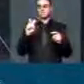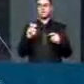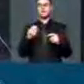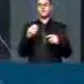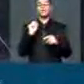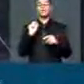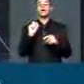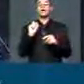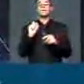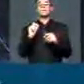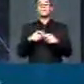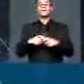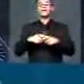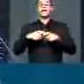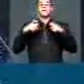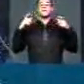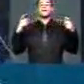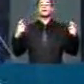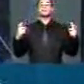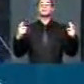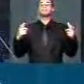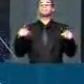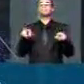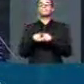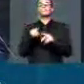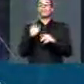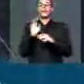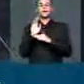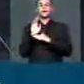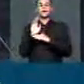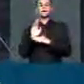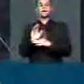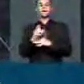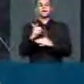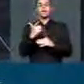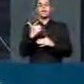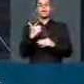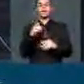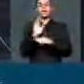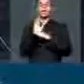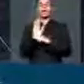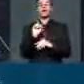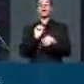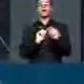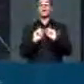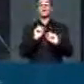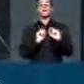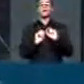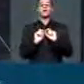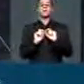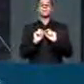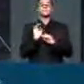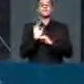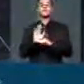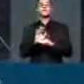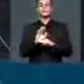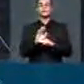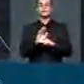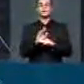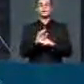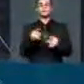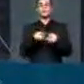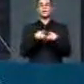provisória, da 636, para que a gente estenda esses atendidos para os pronafianos,